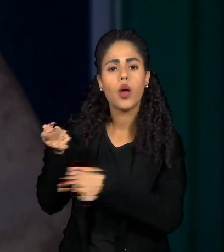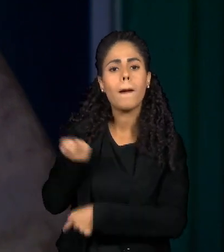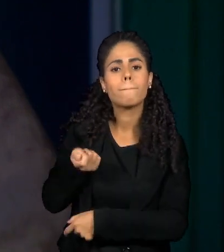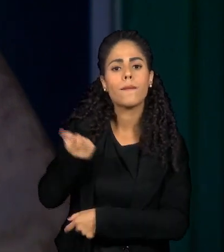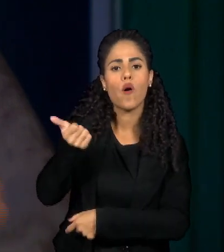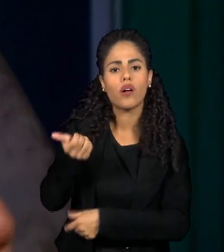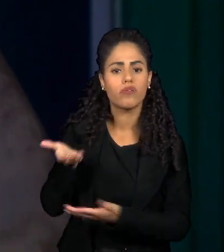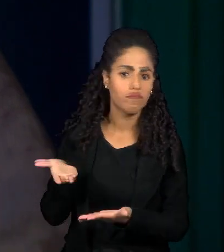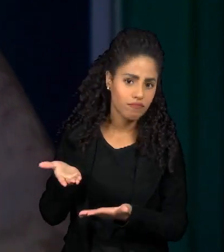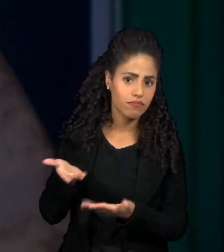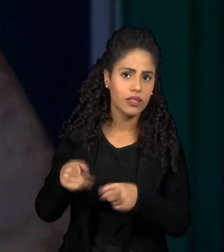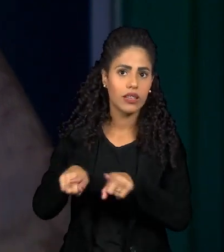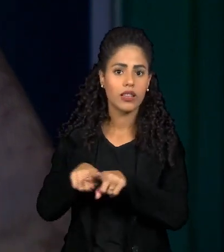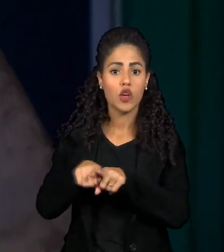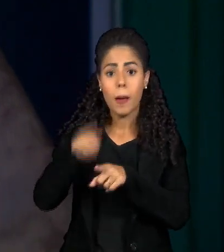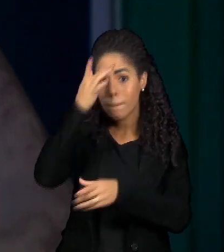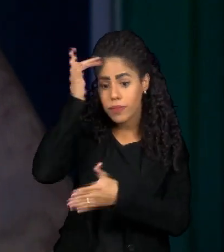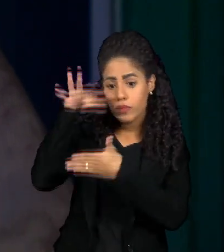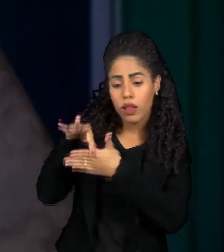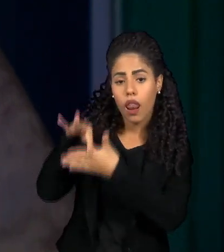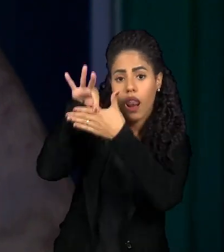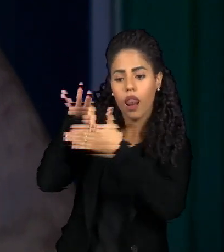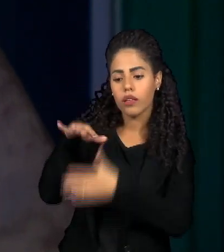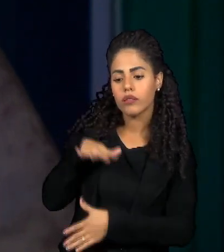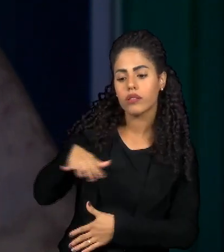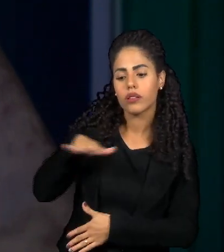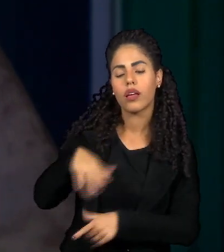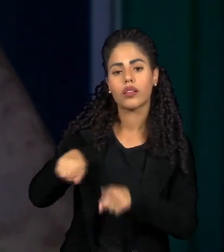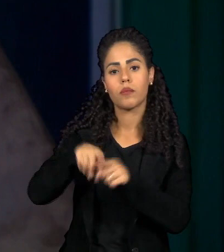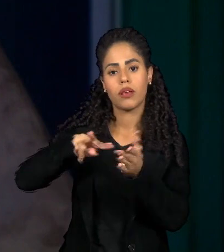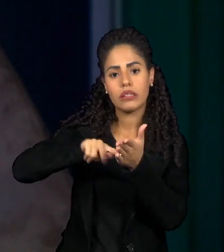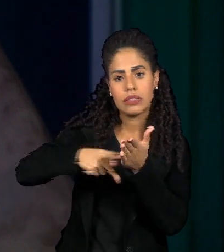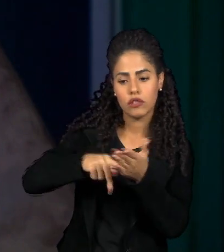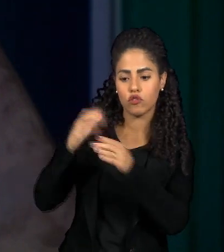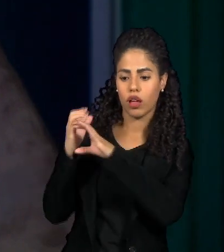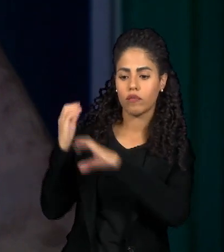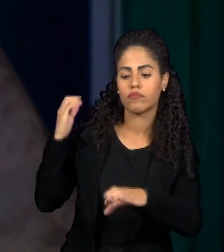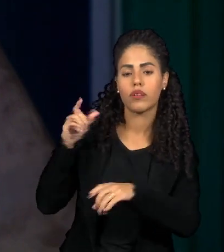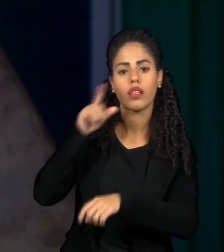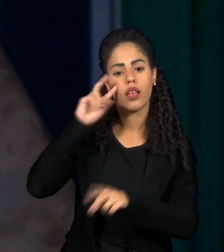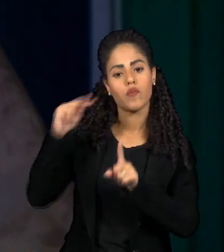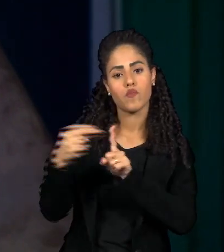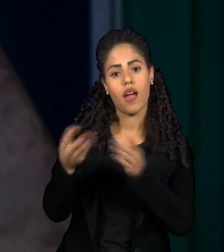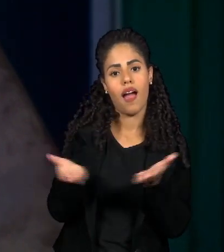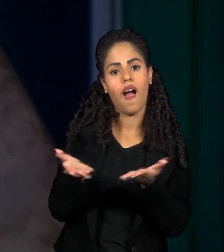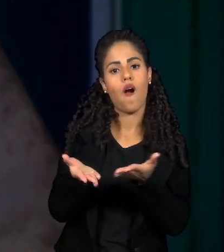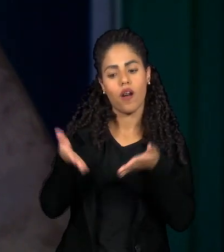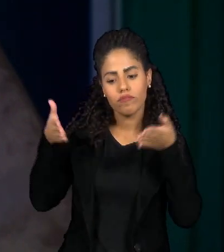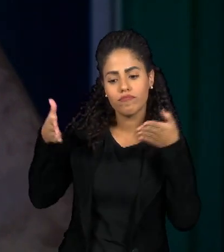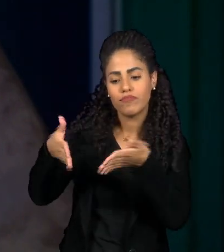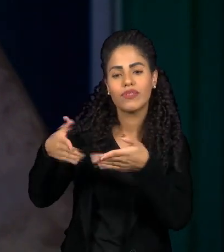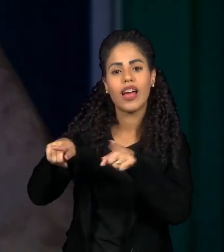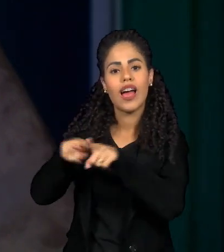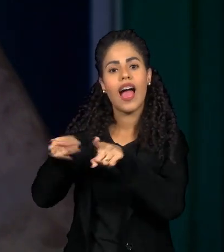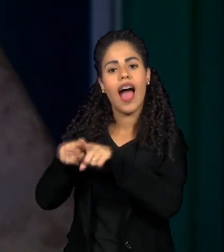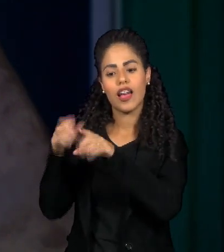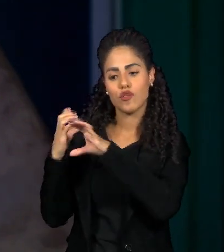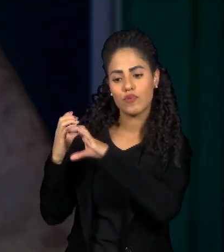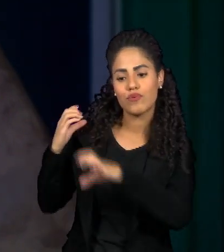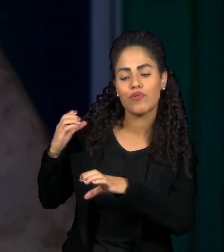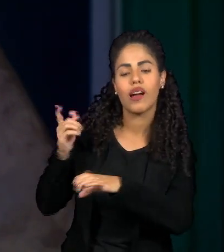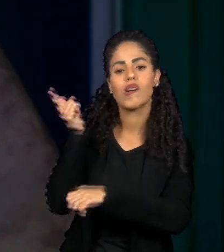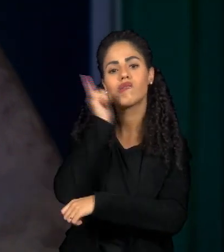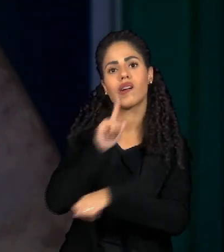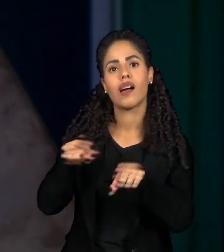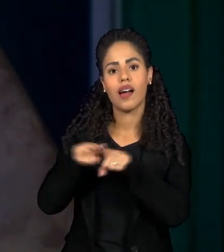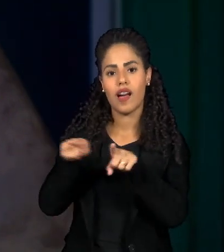muito baixa. Líderes da área e sindicatos dos engenheiros têm suas perspectivas para o setor de engenharia e por isso